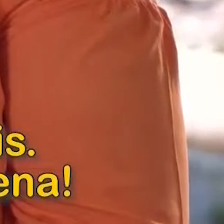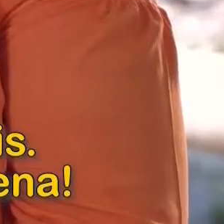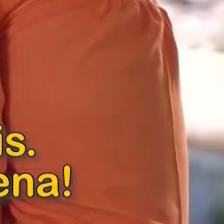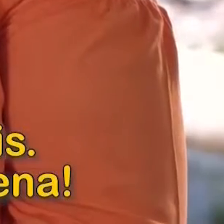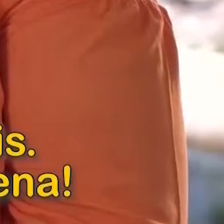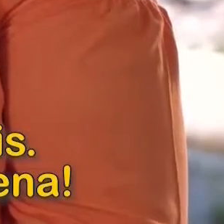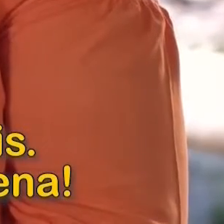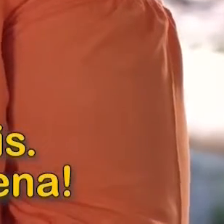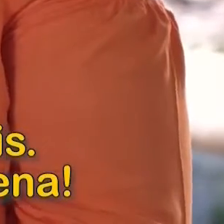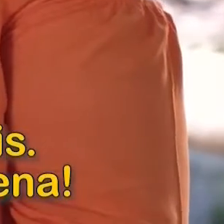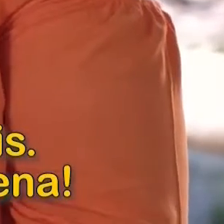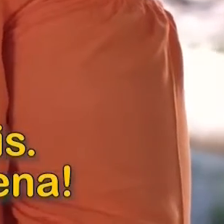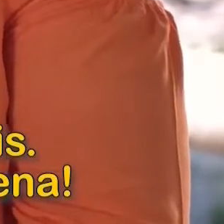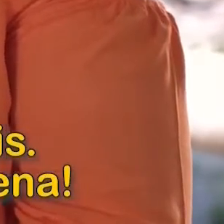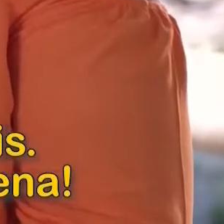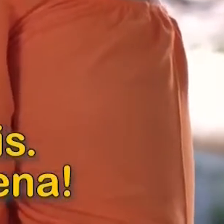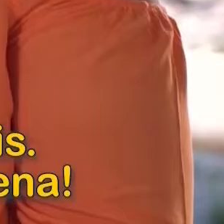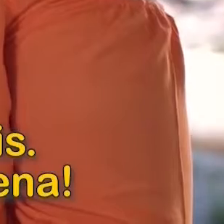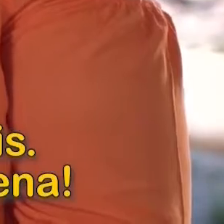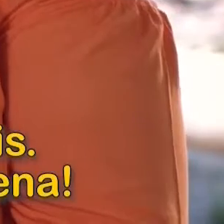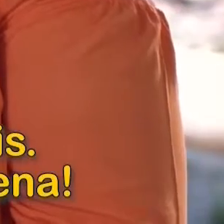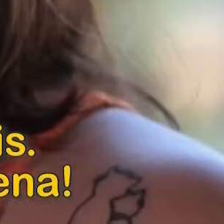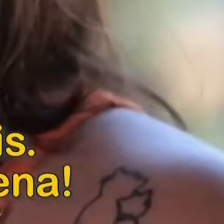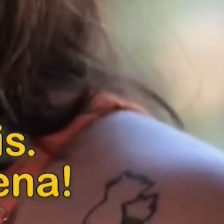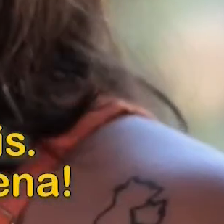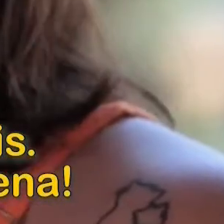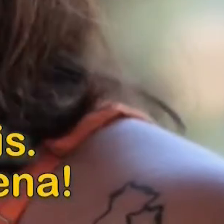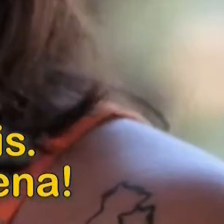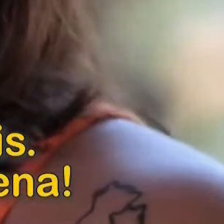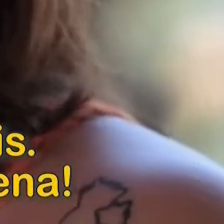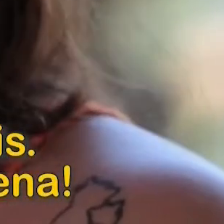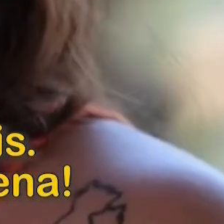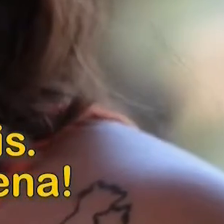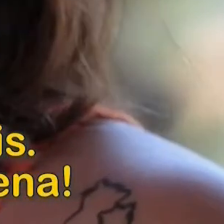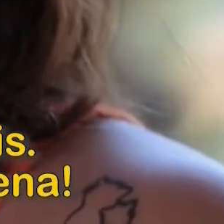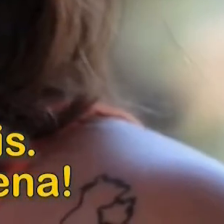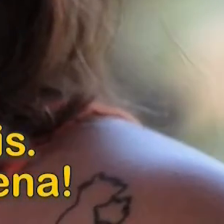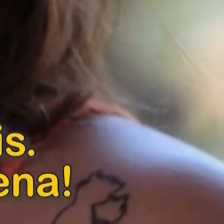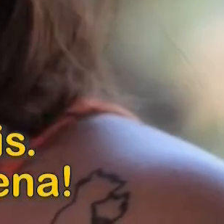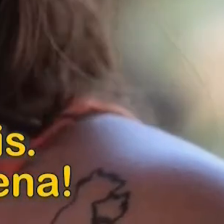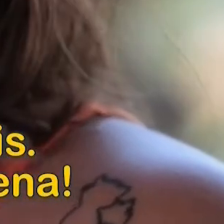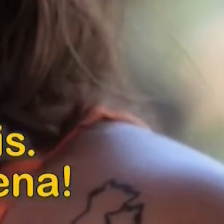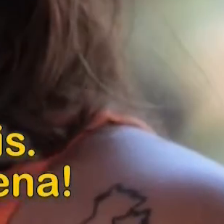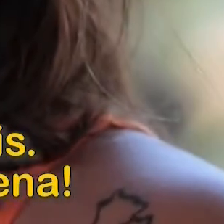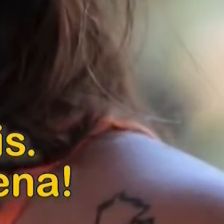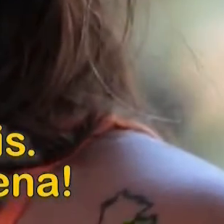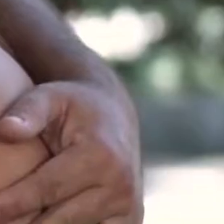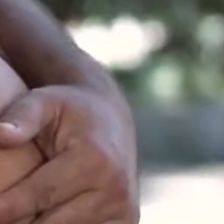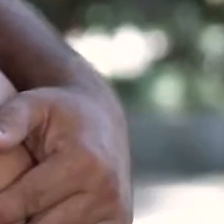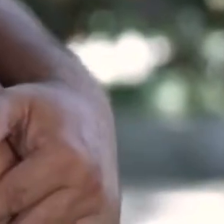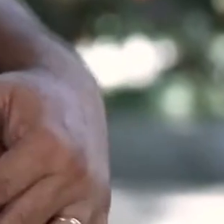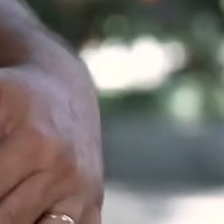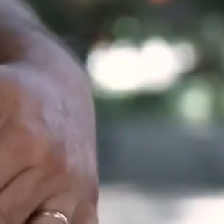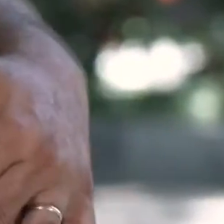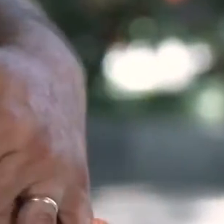fazer o bem para o outro recebendo muito mais. Você vai ver que vale muito a pena. Muito a pena.